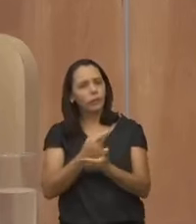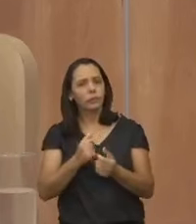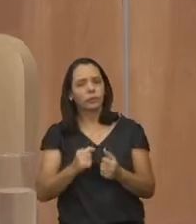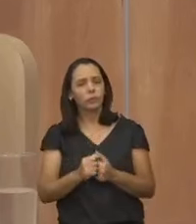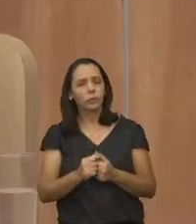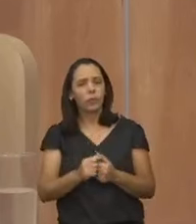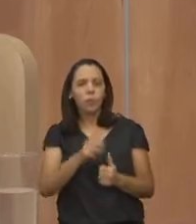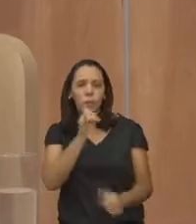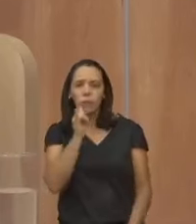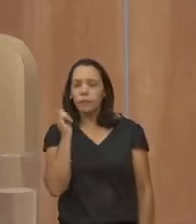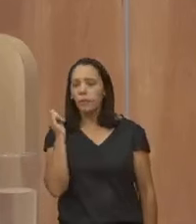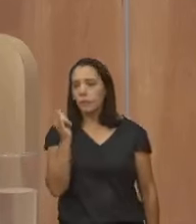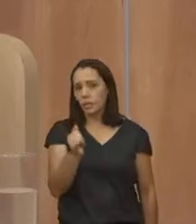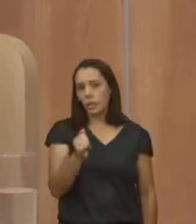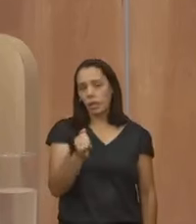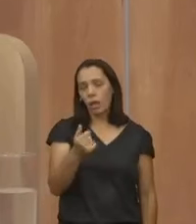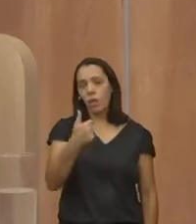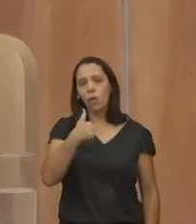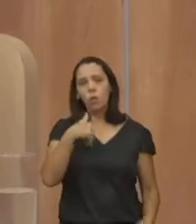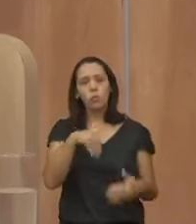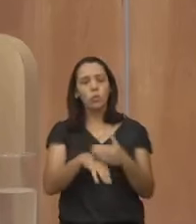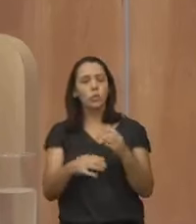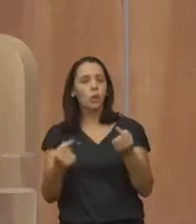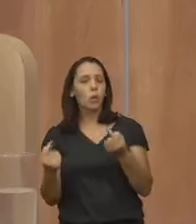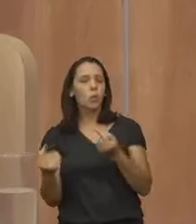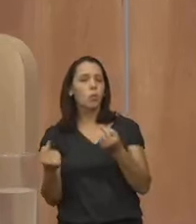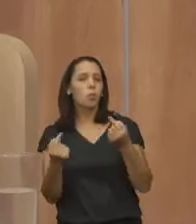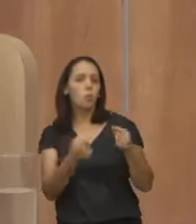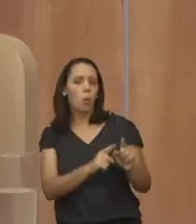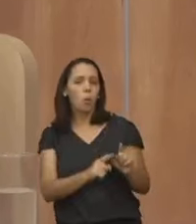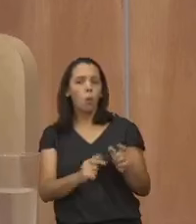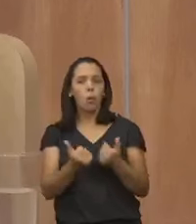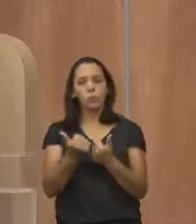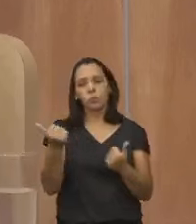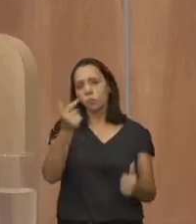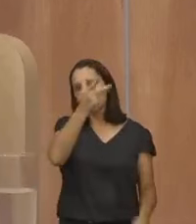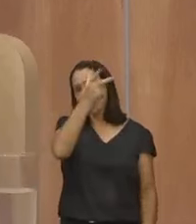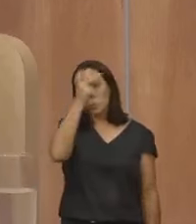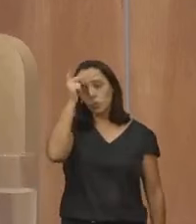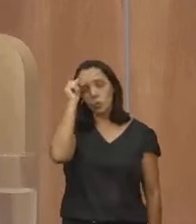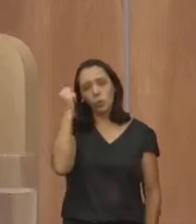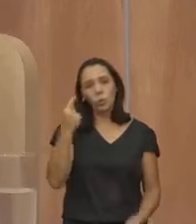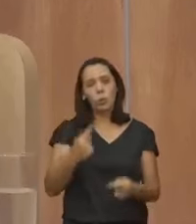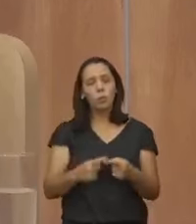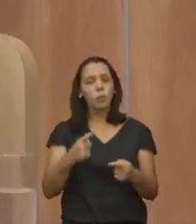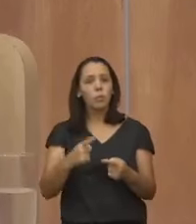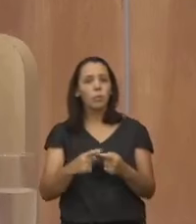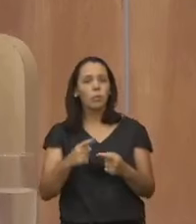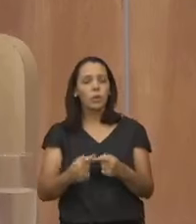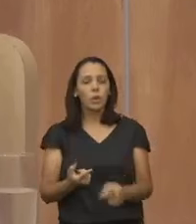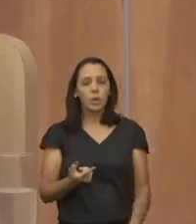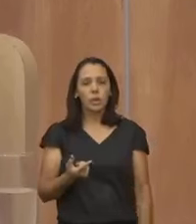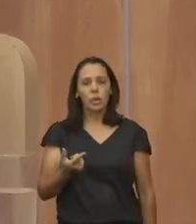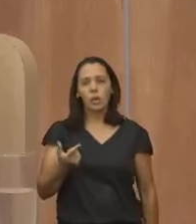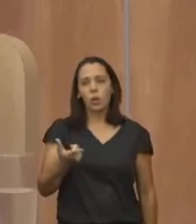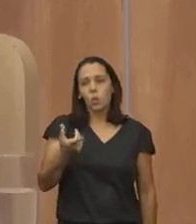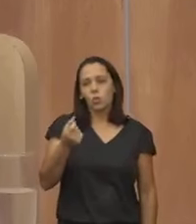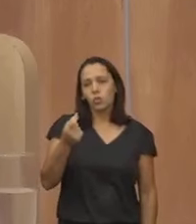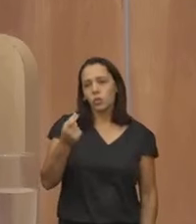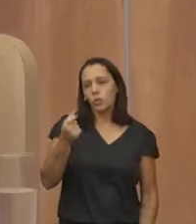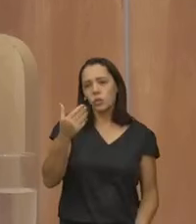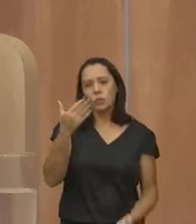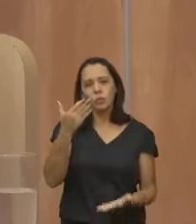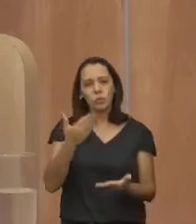é chegar e falar assim, eu vou votar contra as subprefeituras, porque está impondo gasto, porque está tirando